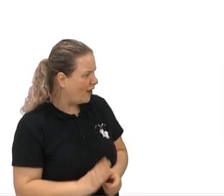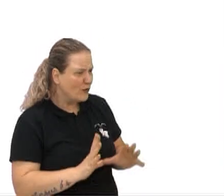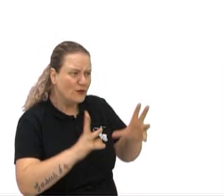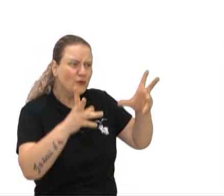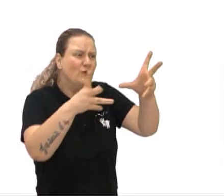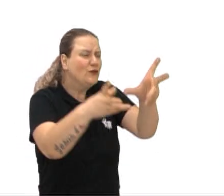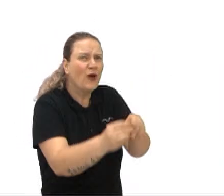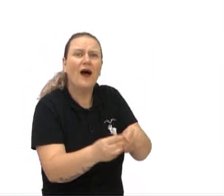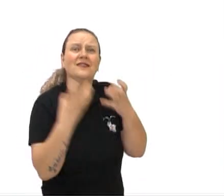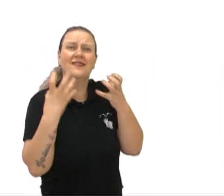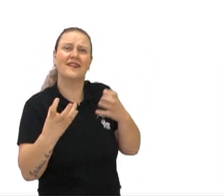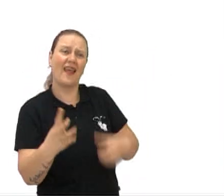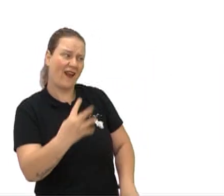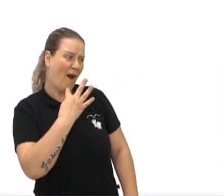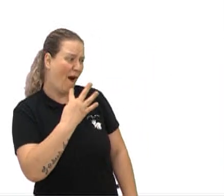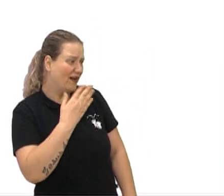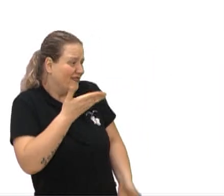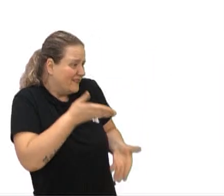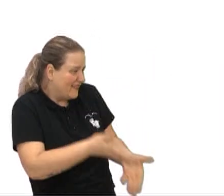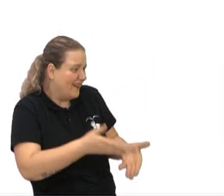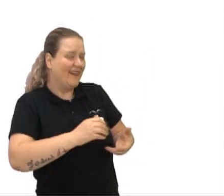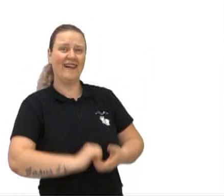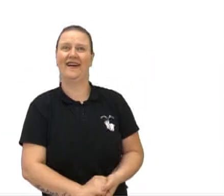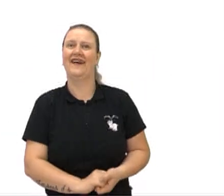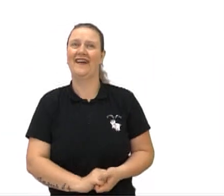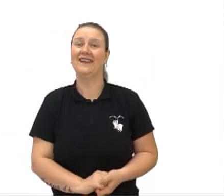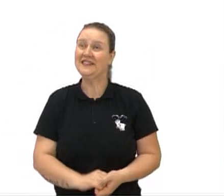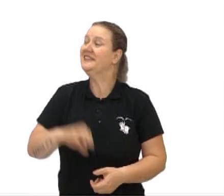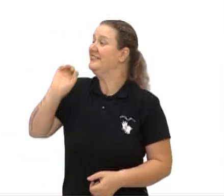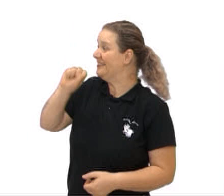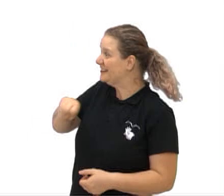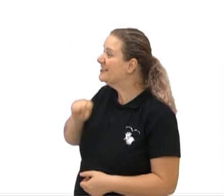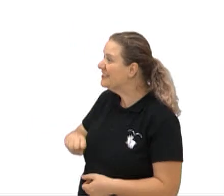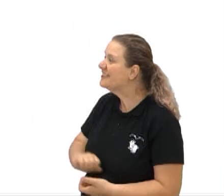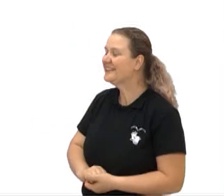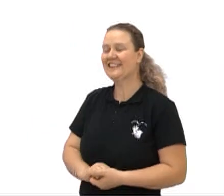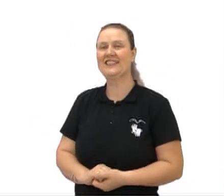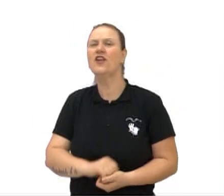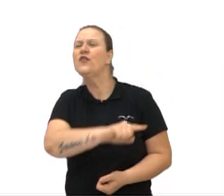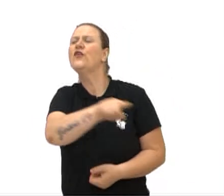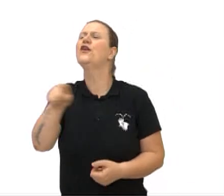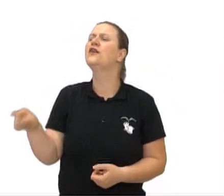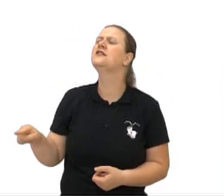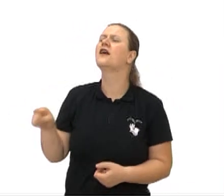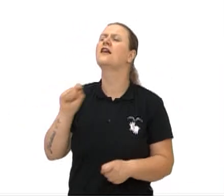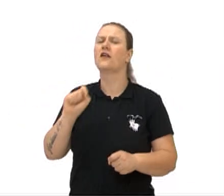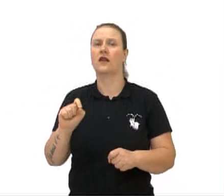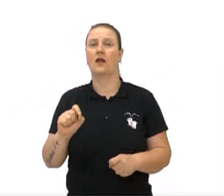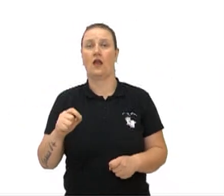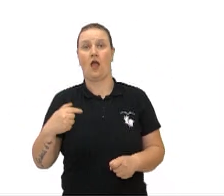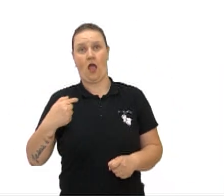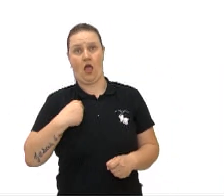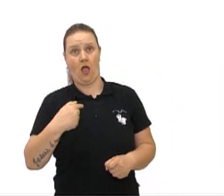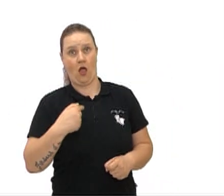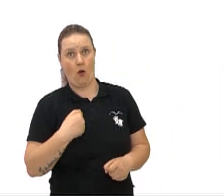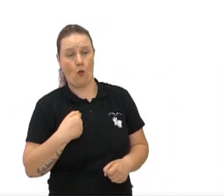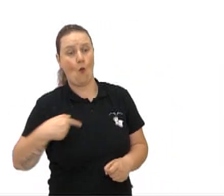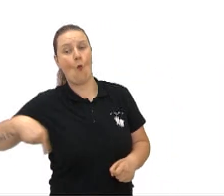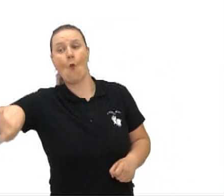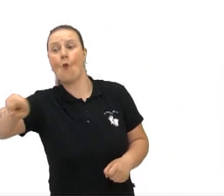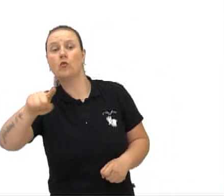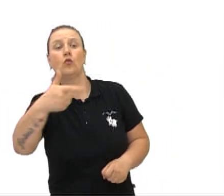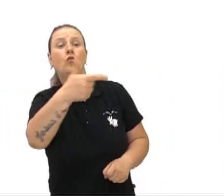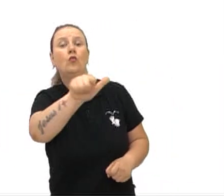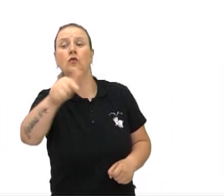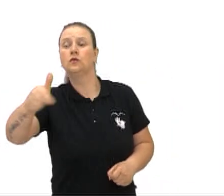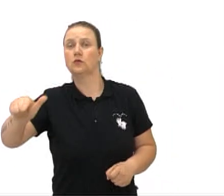querem conhecer. Sí, e vosotros, de onde sois? Somos hondureños.